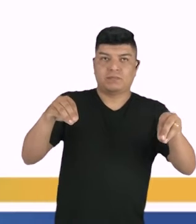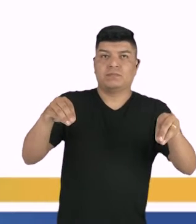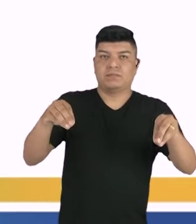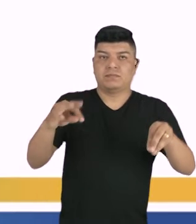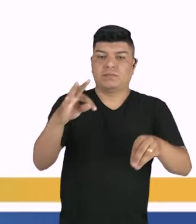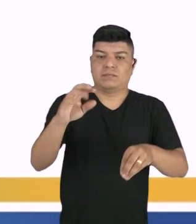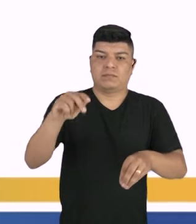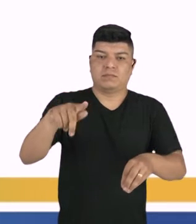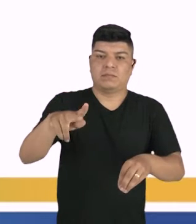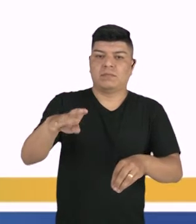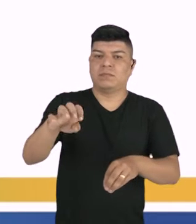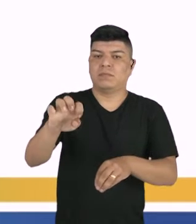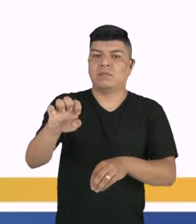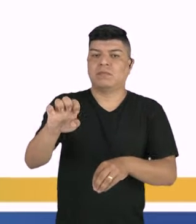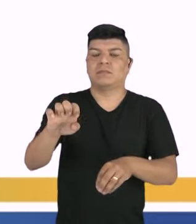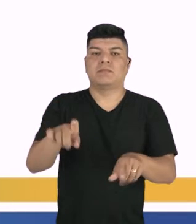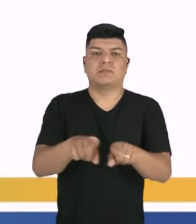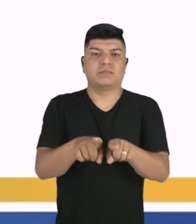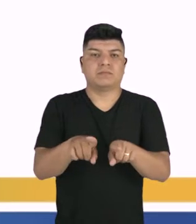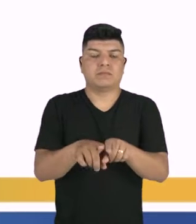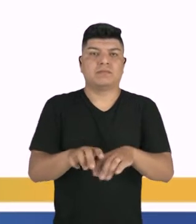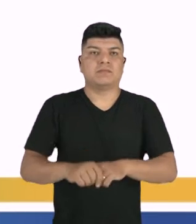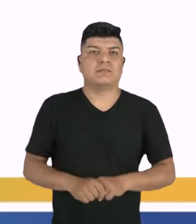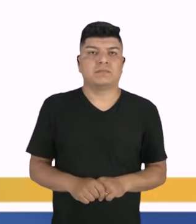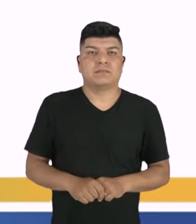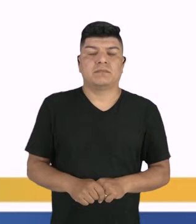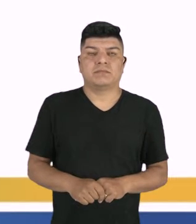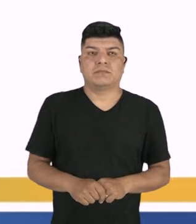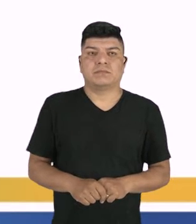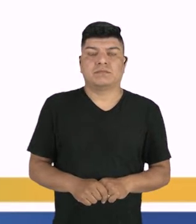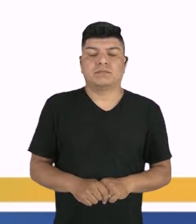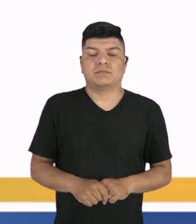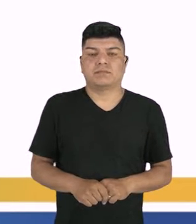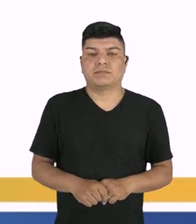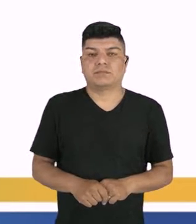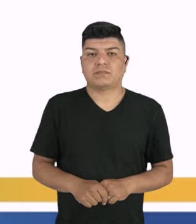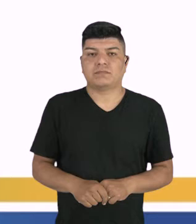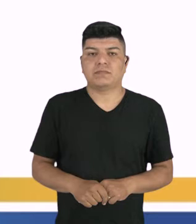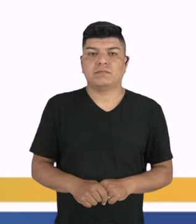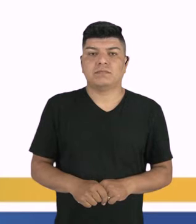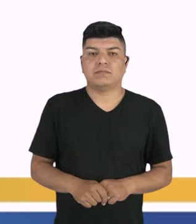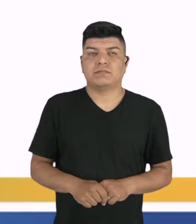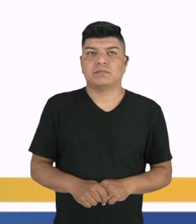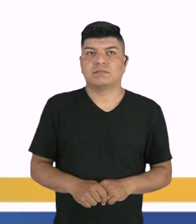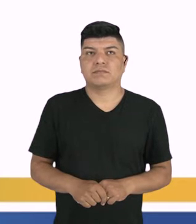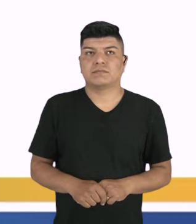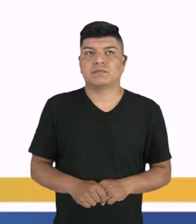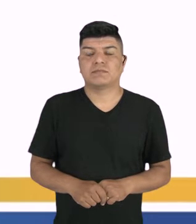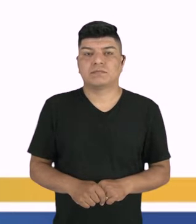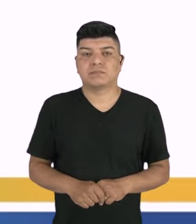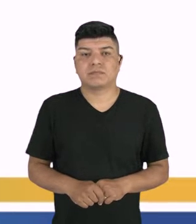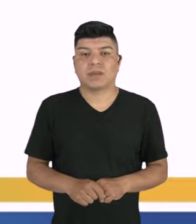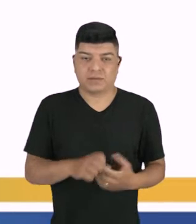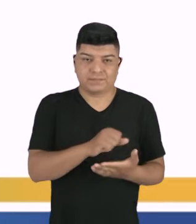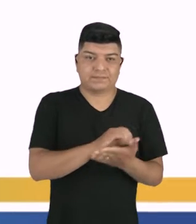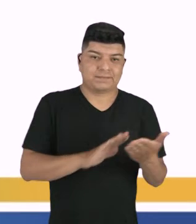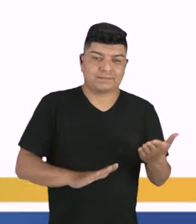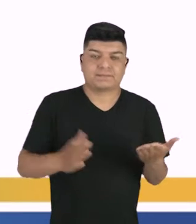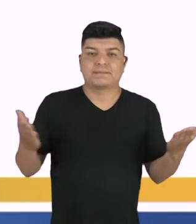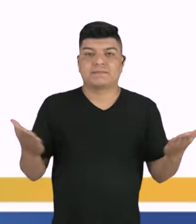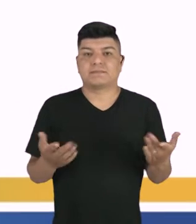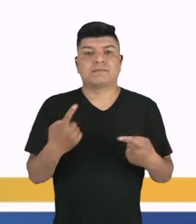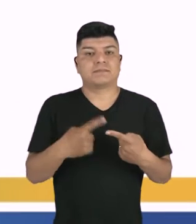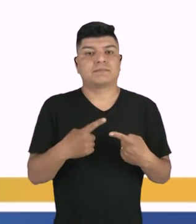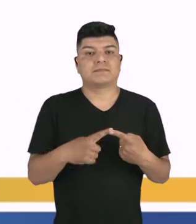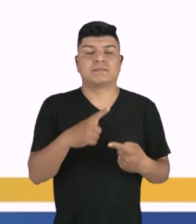duas formas aí, né? O inverso da tangente é a cotangente. Vamos exercitar, né?